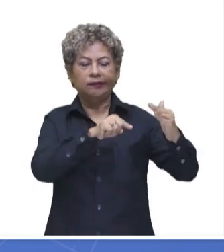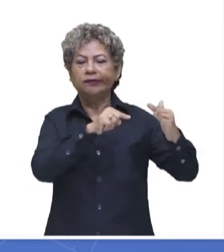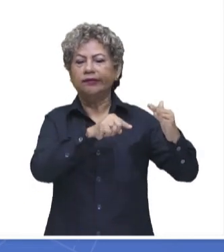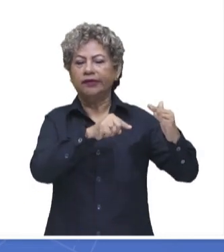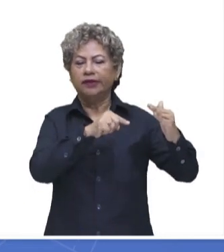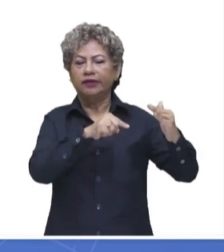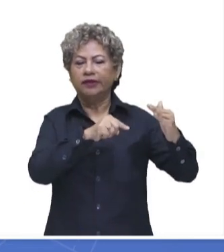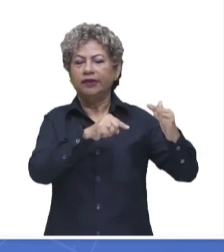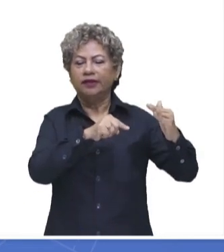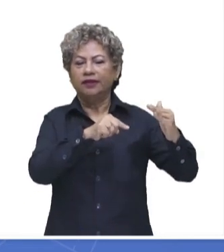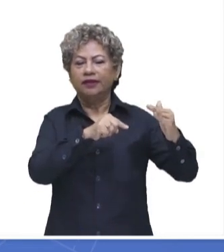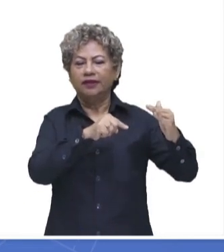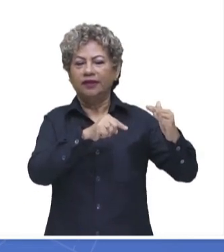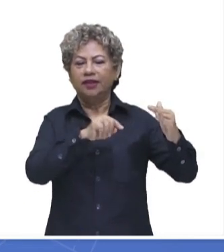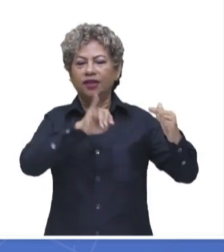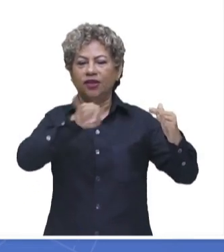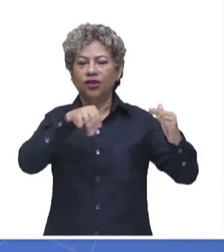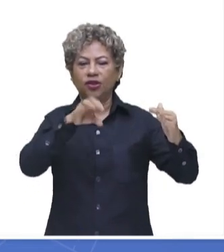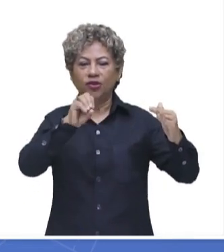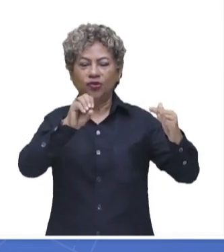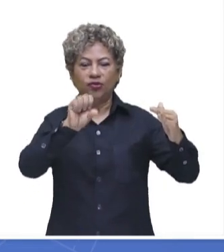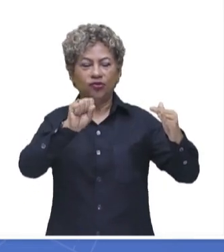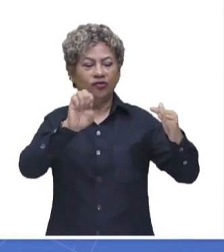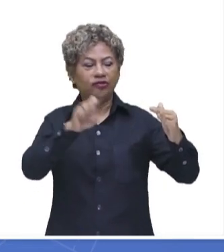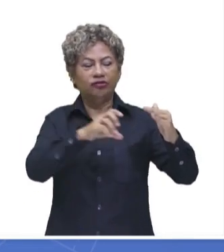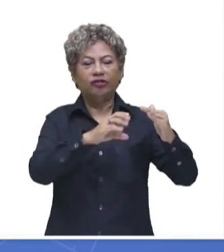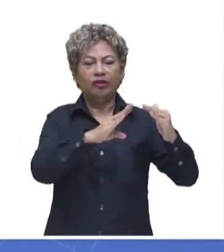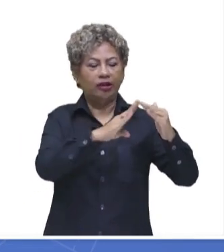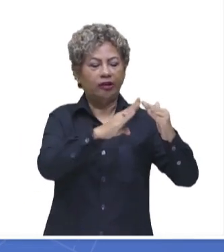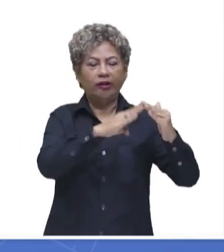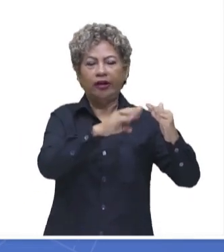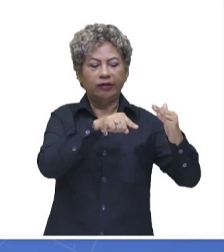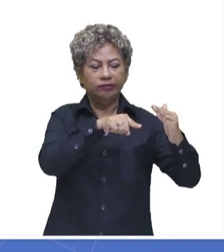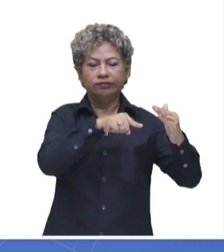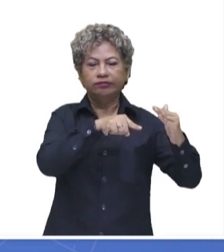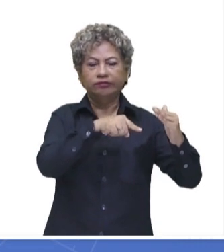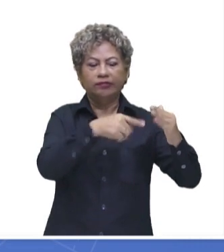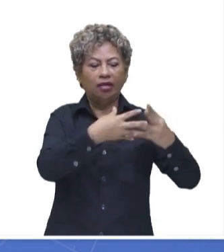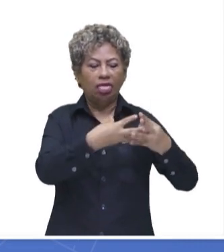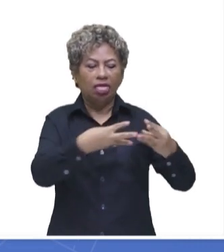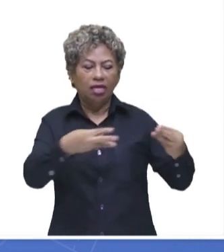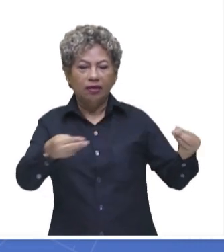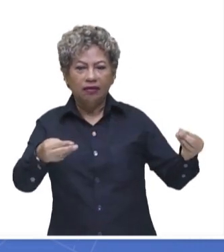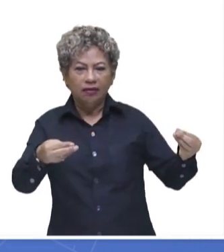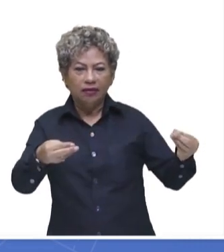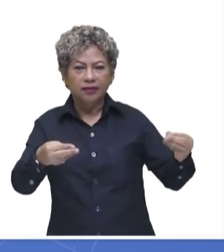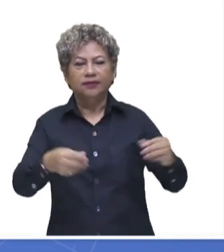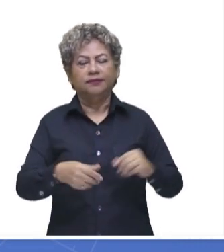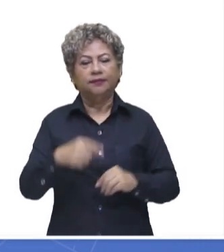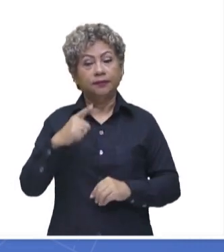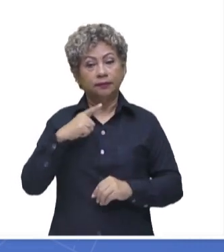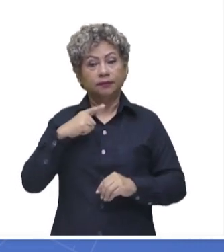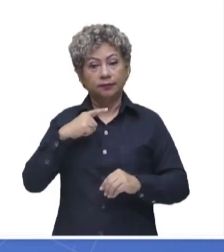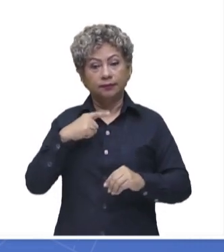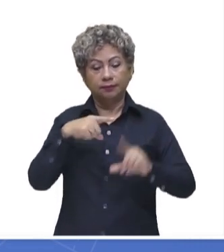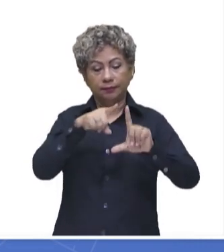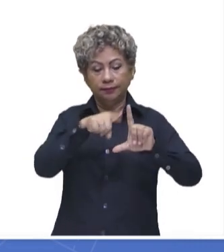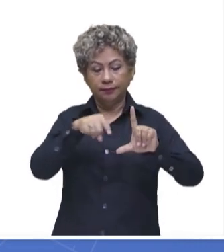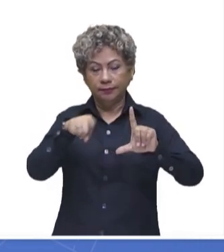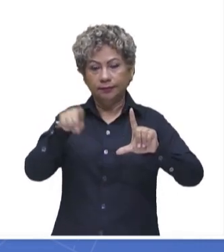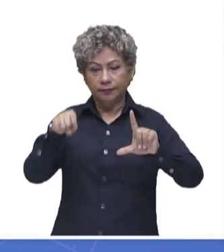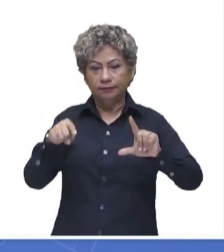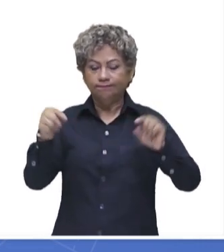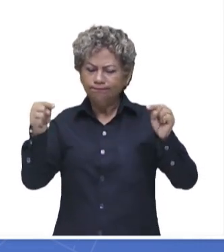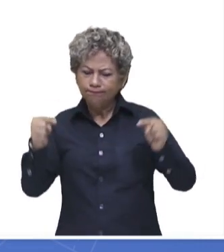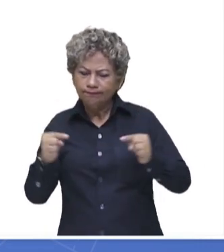semestre de um determinado ano, né? Não necessariamente no ano passado, mas olha só, temos o gráfico aí. Então, de acordo com o